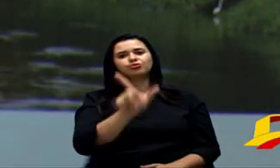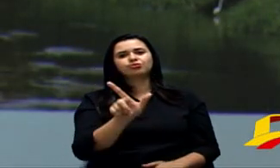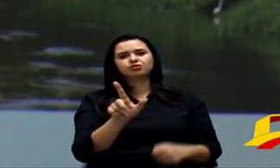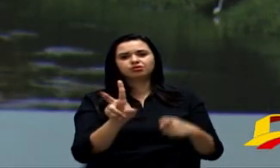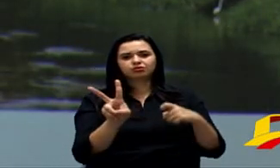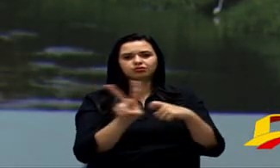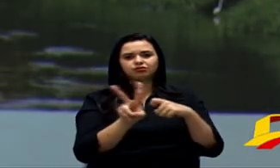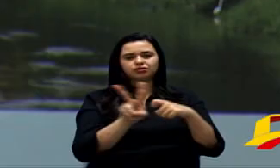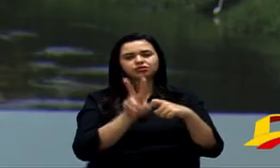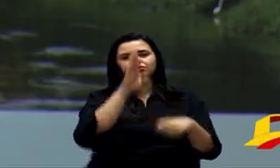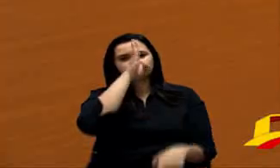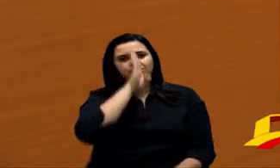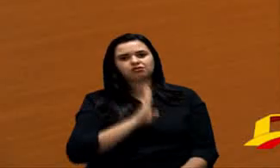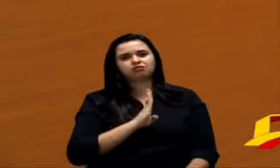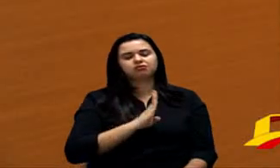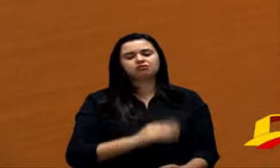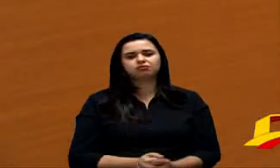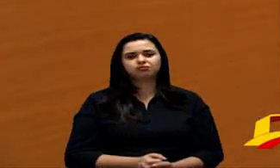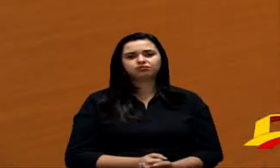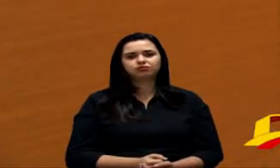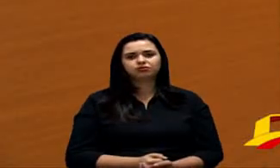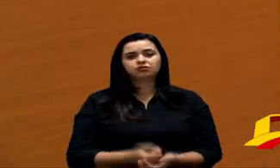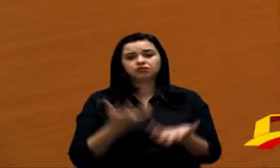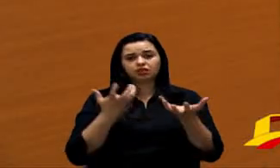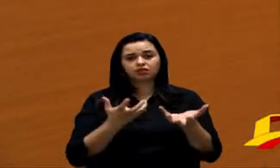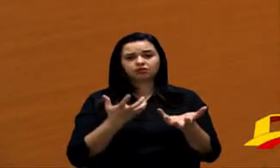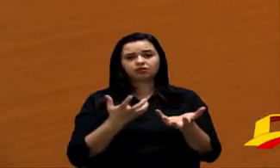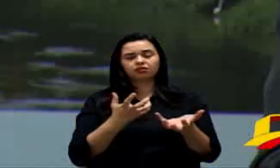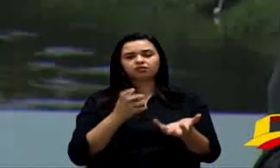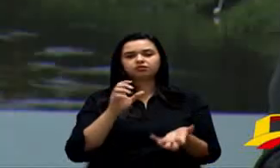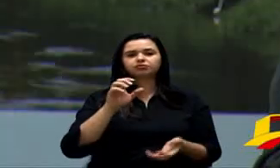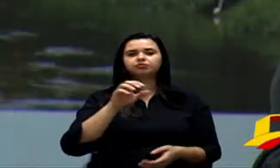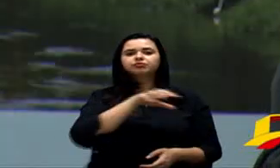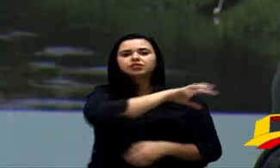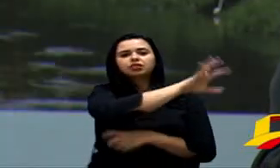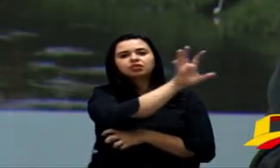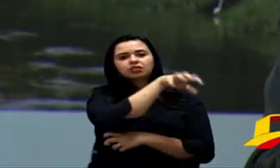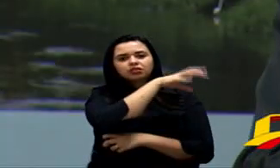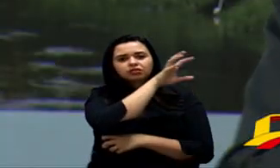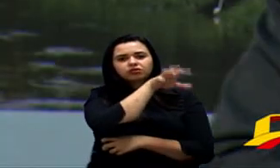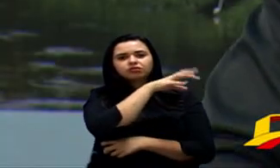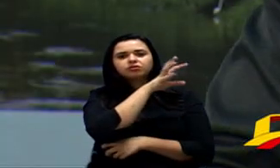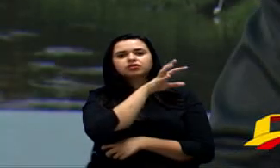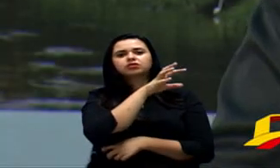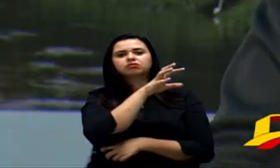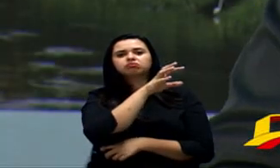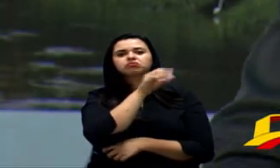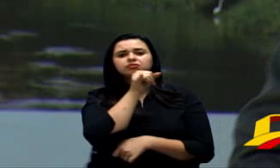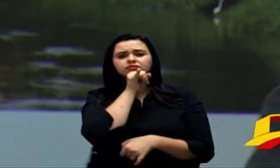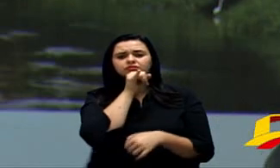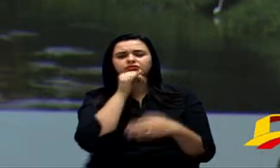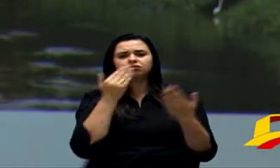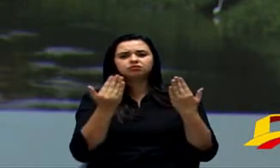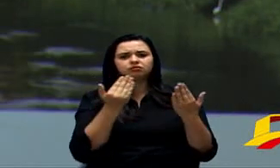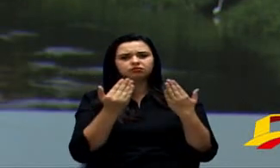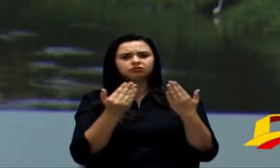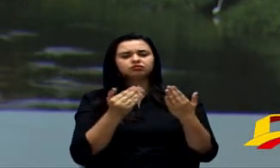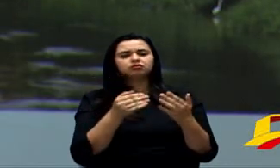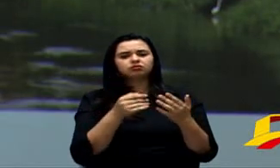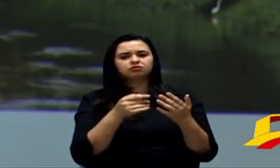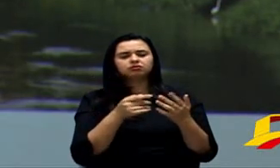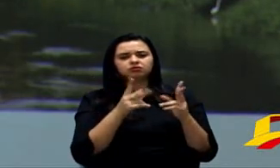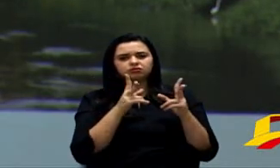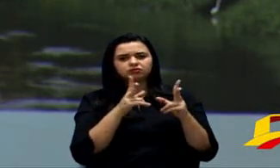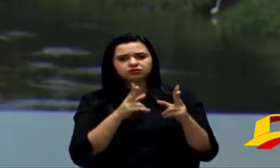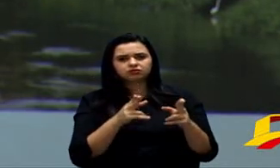Fausto, que o Sandro sirva de exemplo para Sorocaba e para toda a região, para que o prefeito Manga,